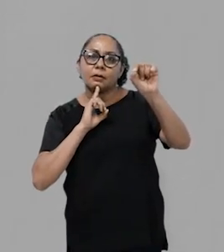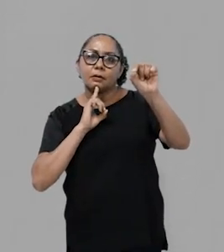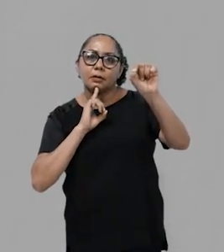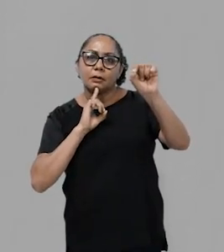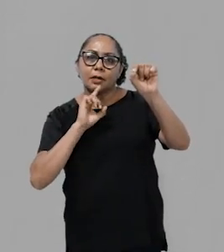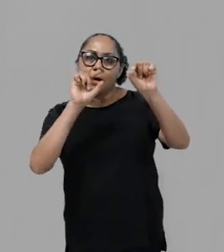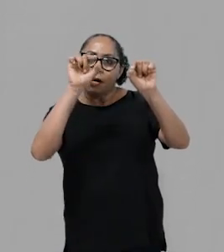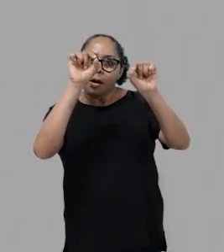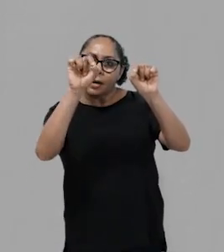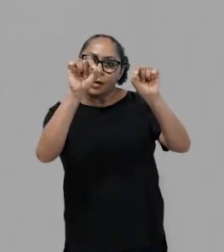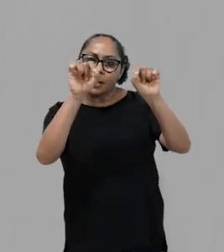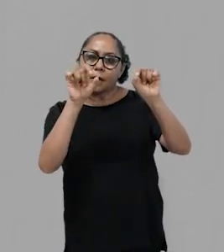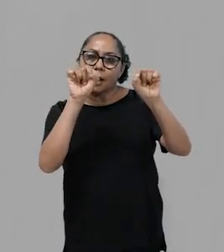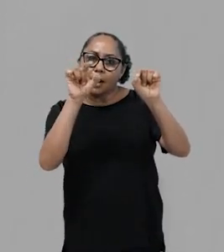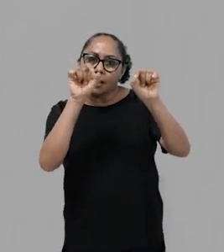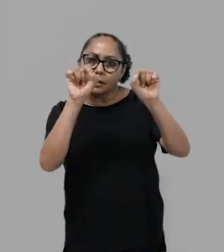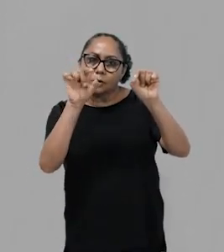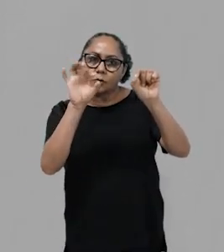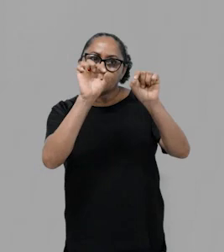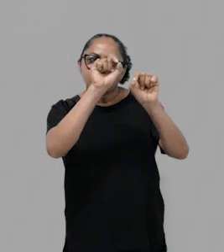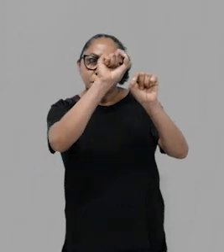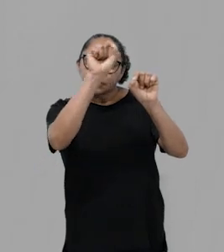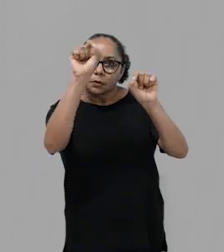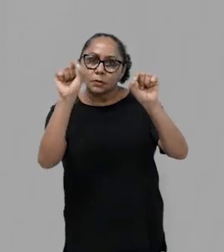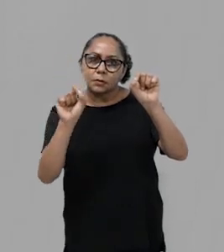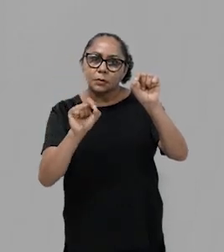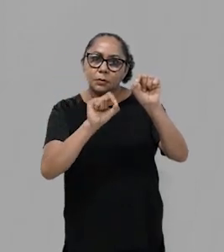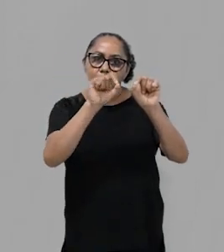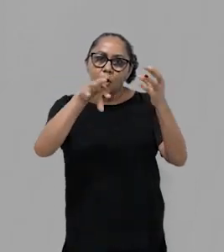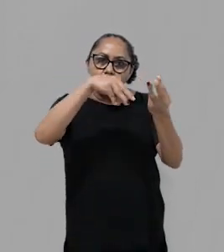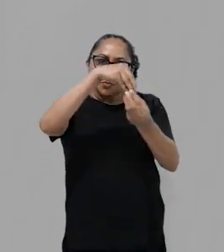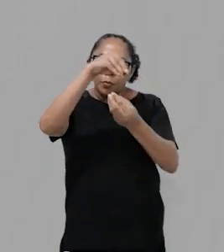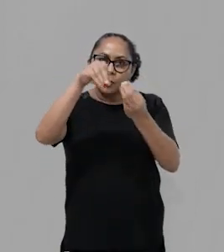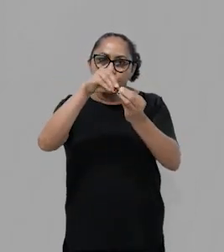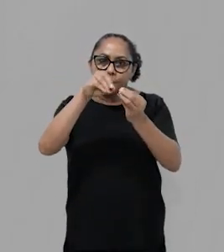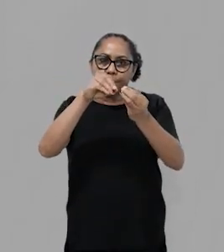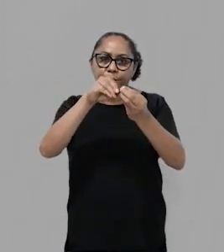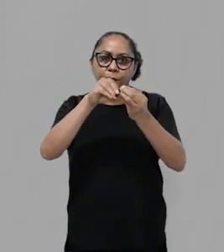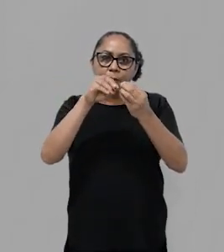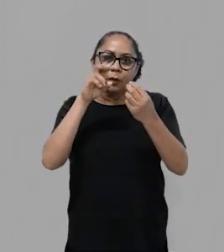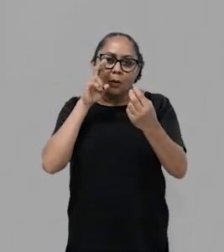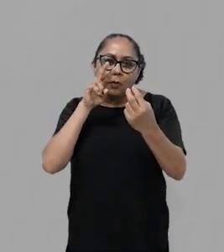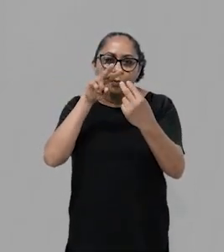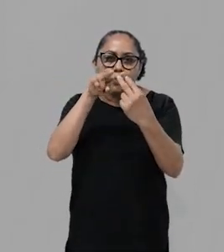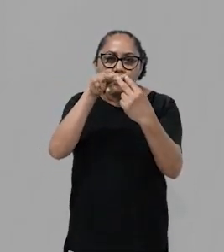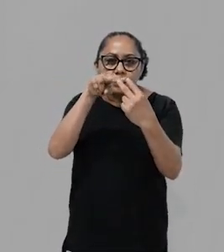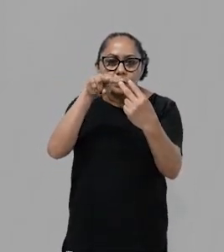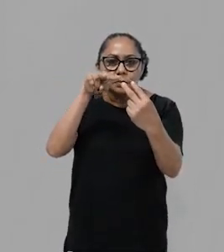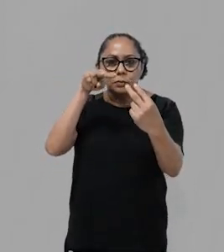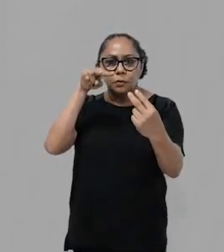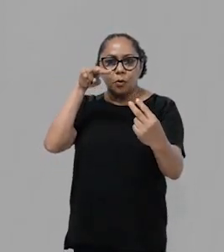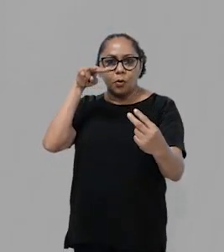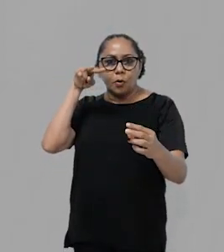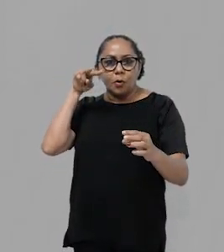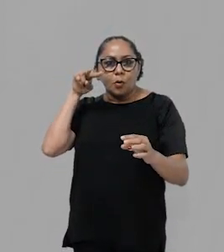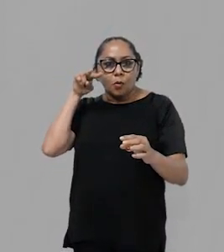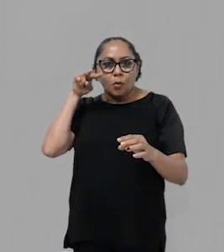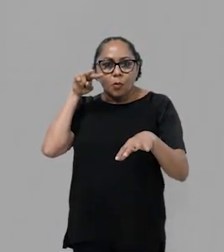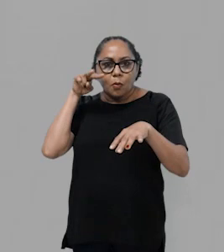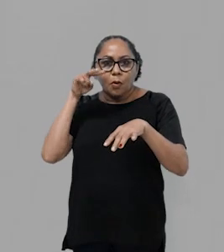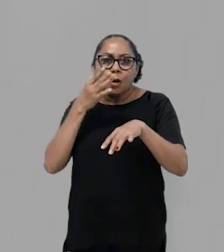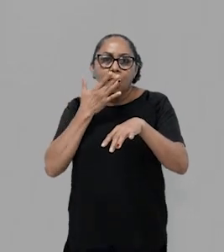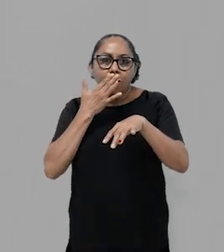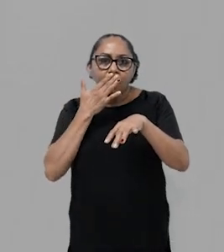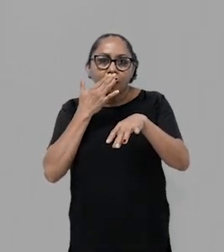são colocados do lado de vários pontos azuis, e quando eles estão misturados, o olho se distancia e você tem naturalmente a cor verde. Professor,